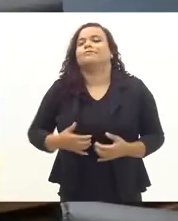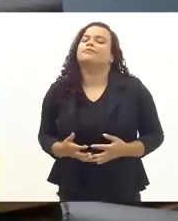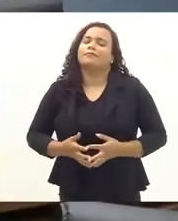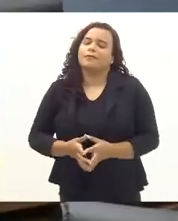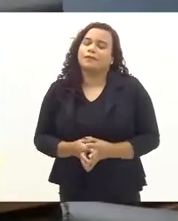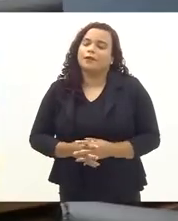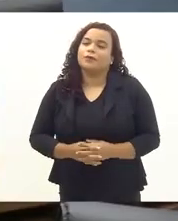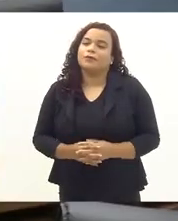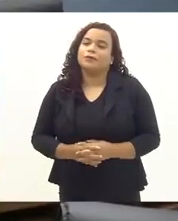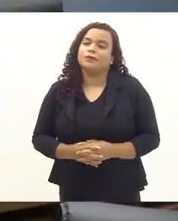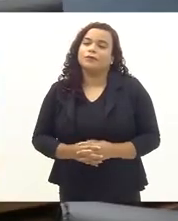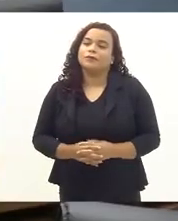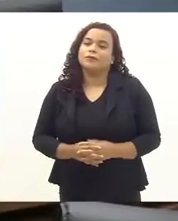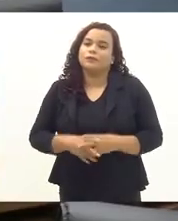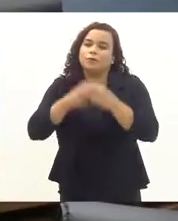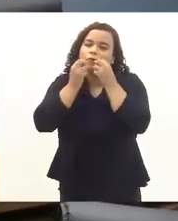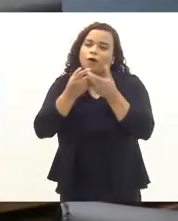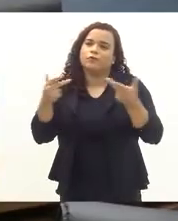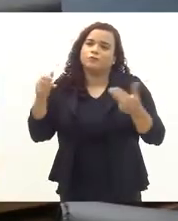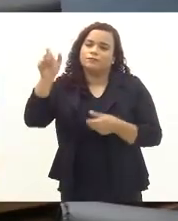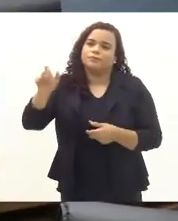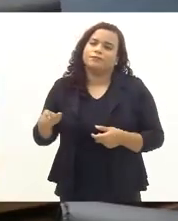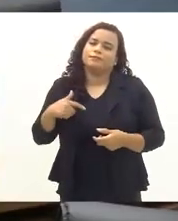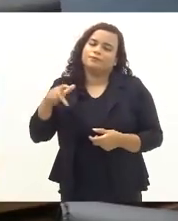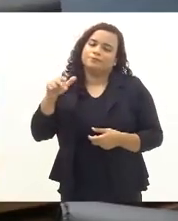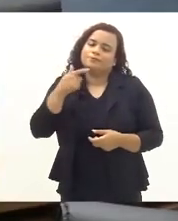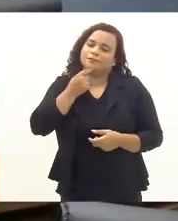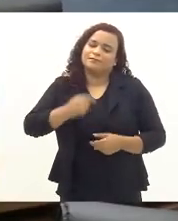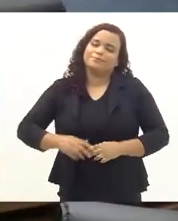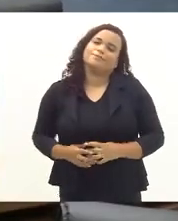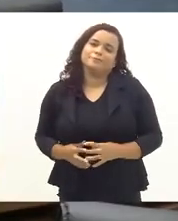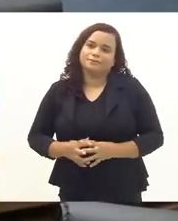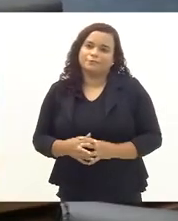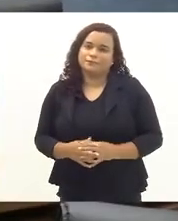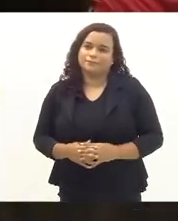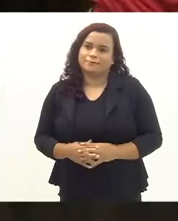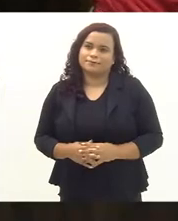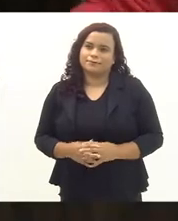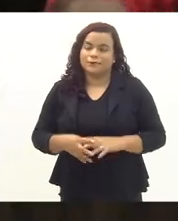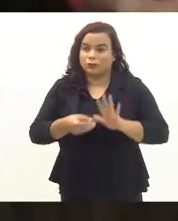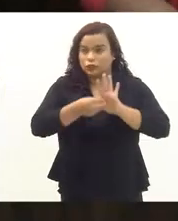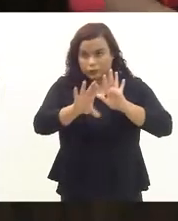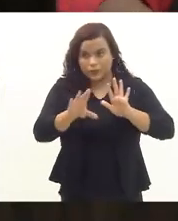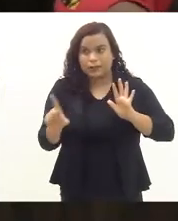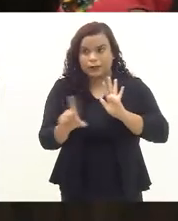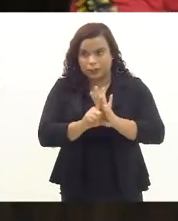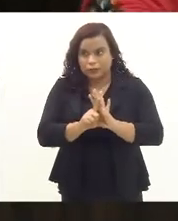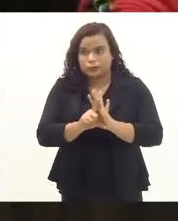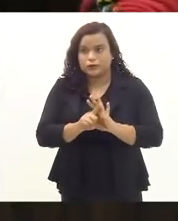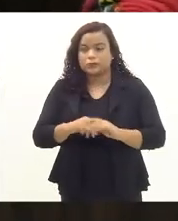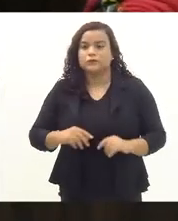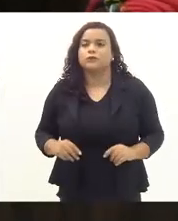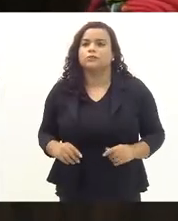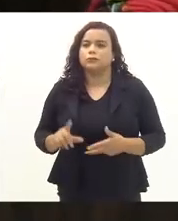Oi tudo de bom meu irmão a indicação Legislativa